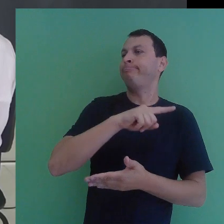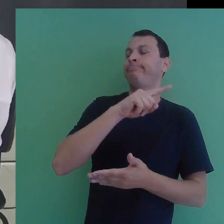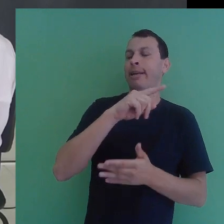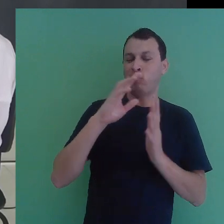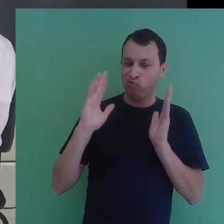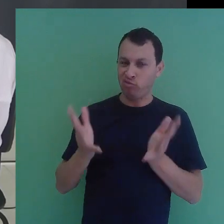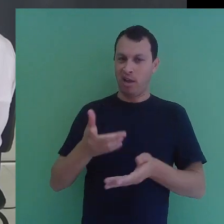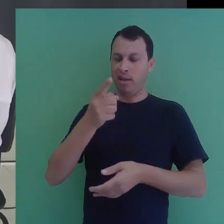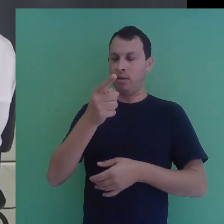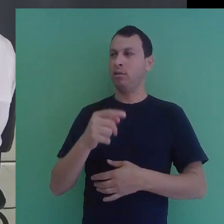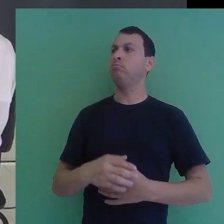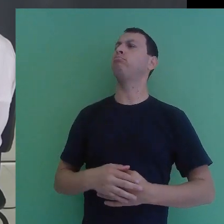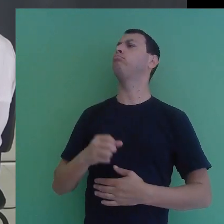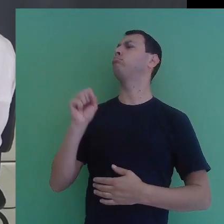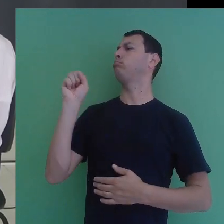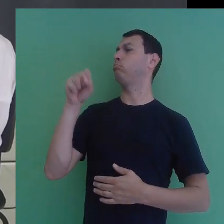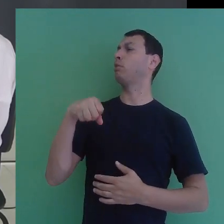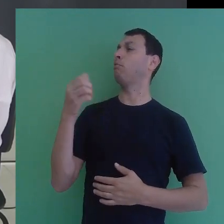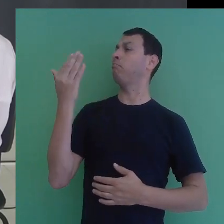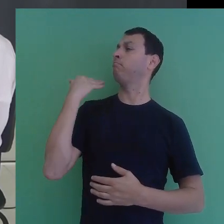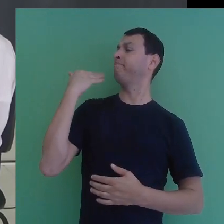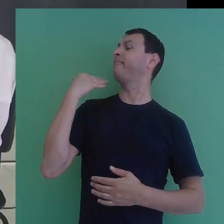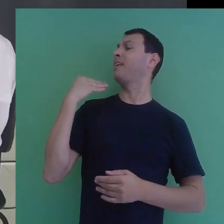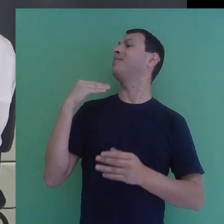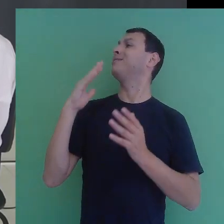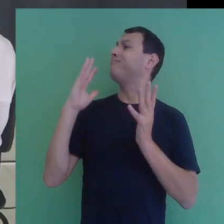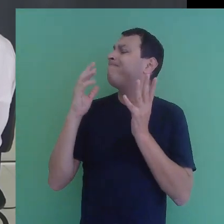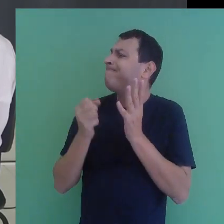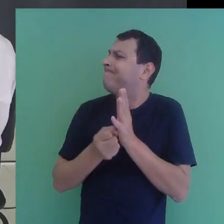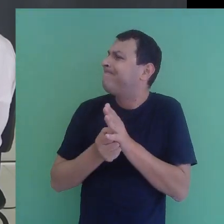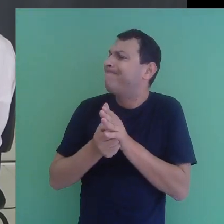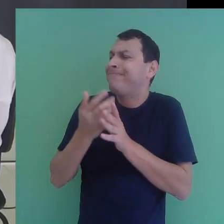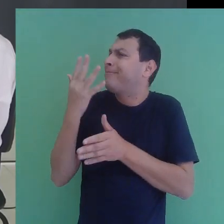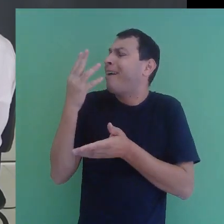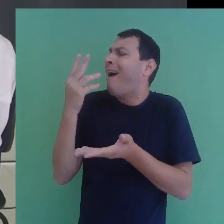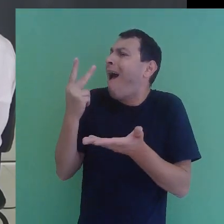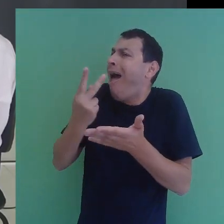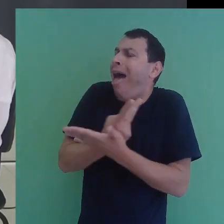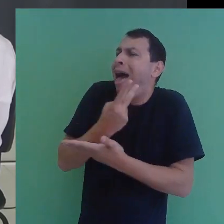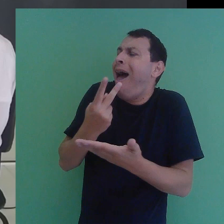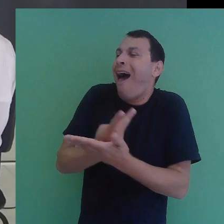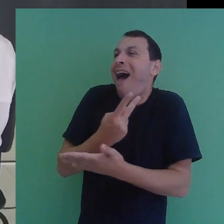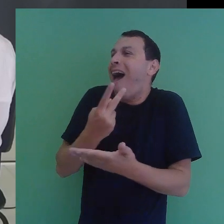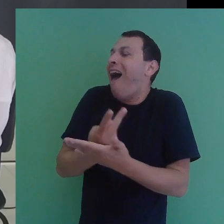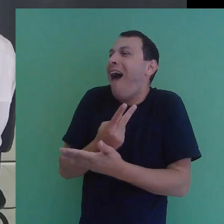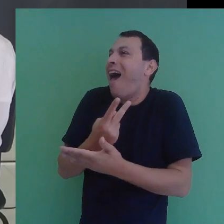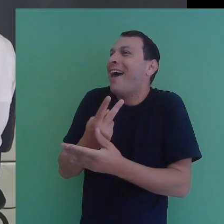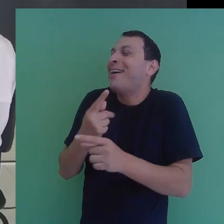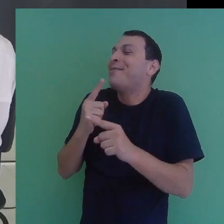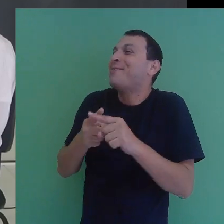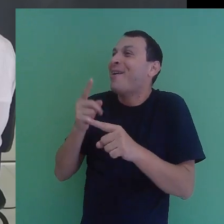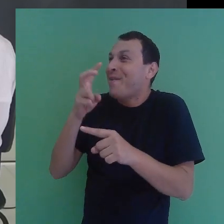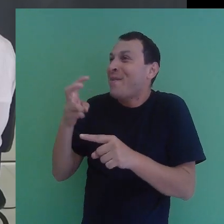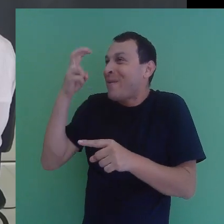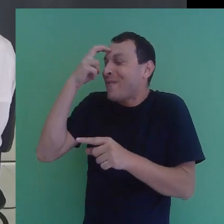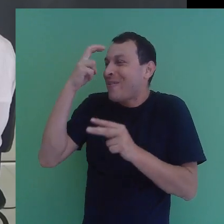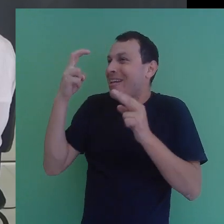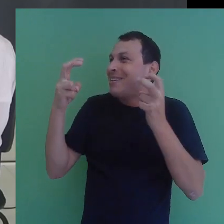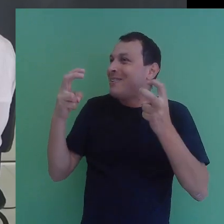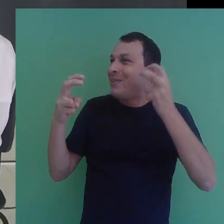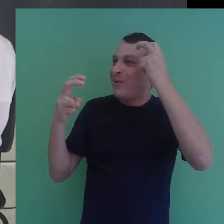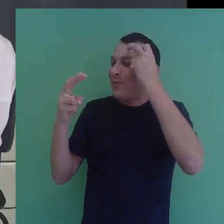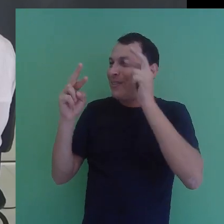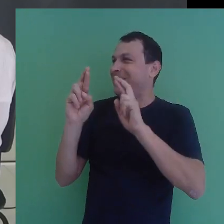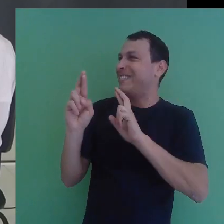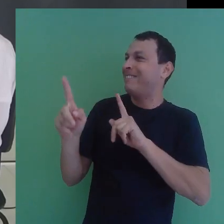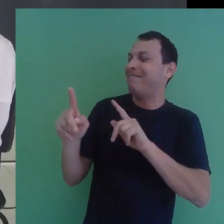mais, né? Hoje em dia, muito menos. Mas ainda continuo cometendo gafes. Porque nós somos ouvintes, a nossa cultura é